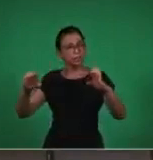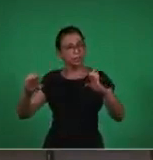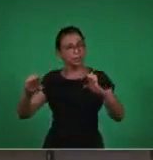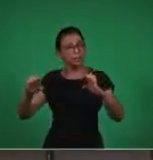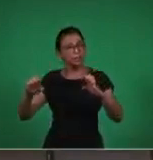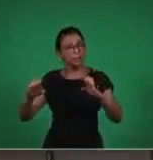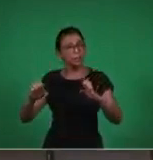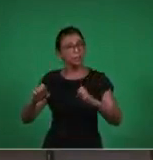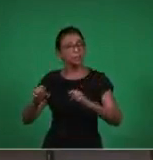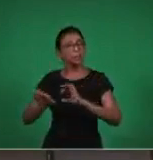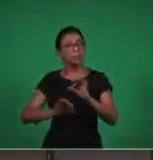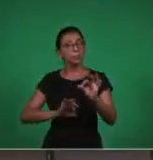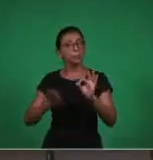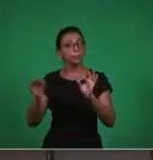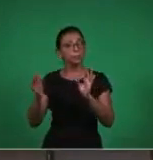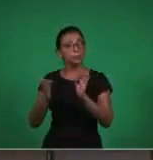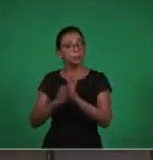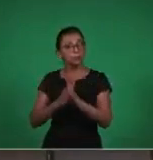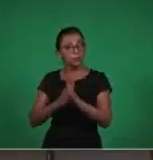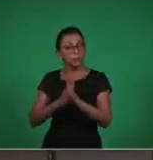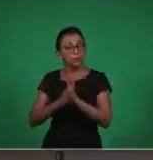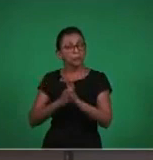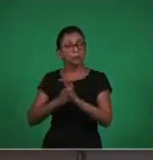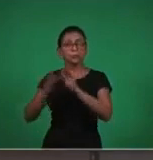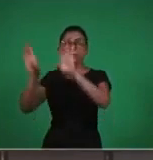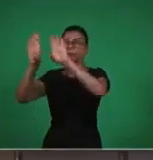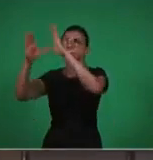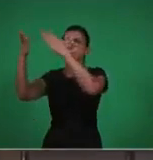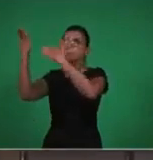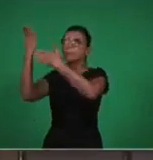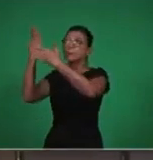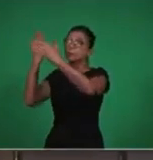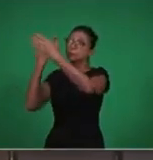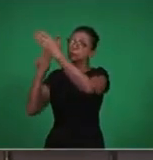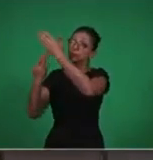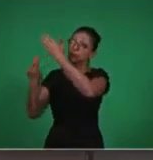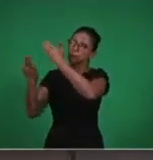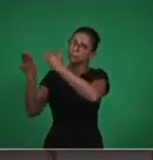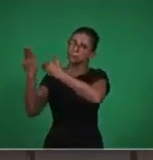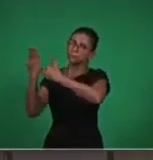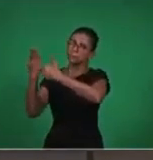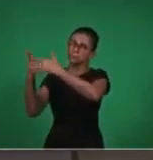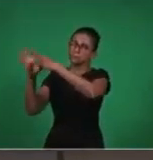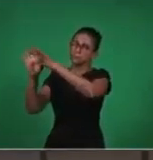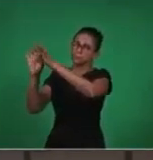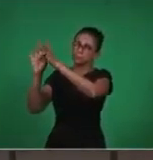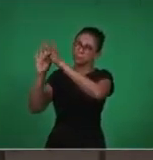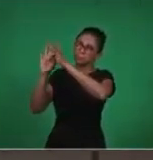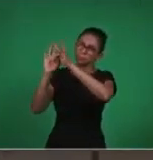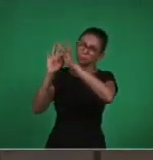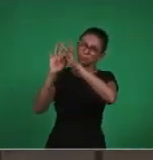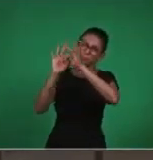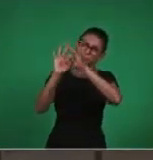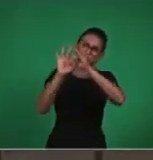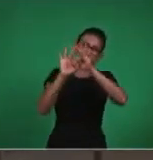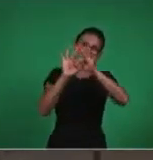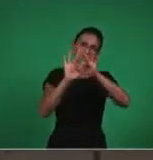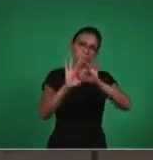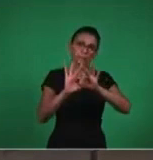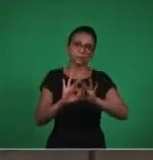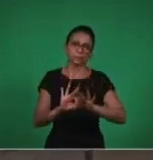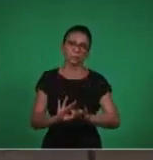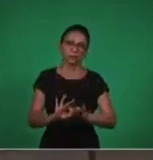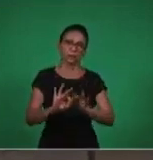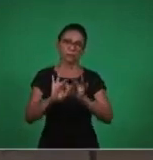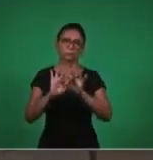projeto que veio da eternidade, trazendo a ligação, o elemento de ligação